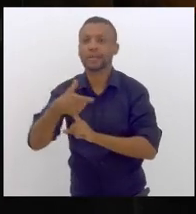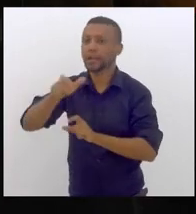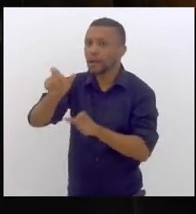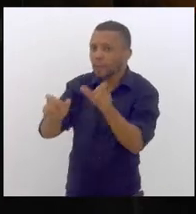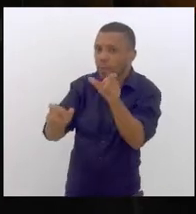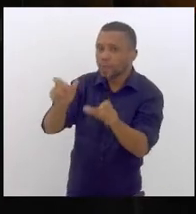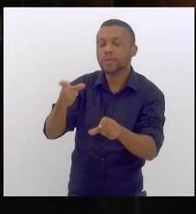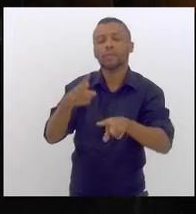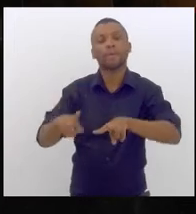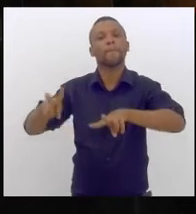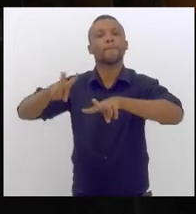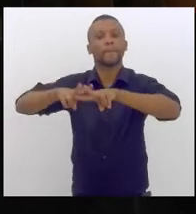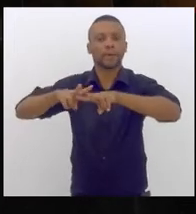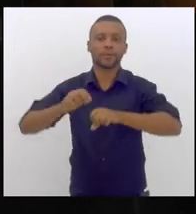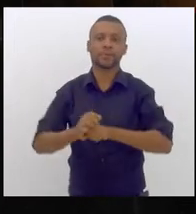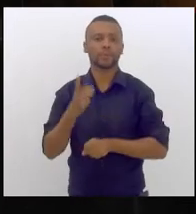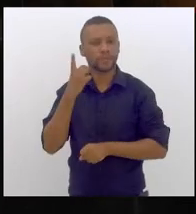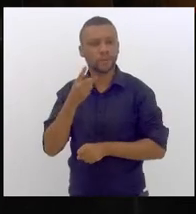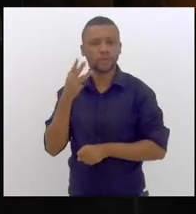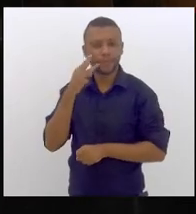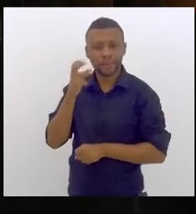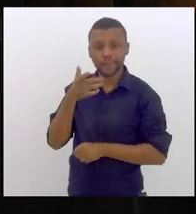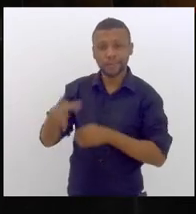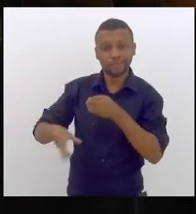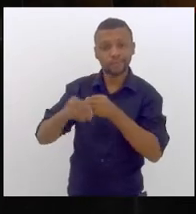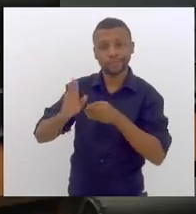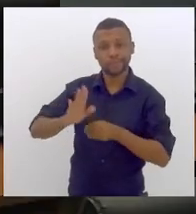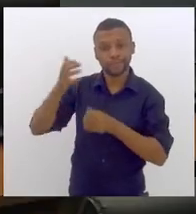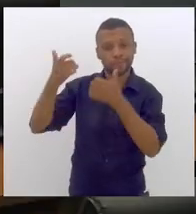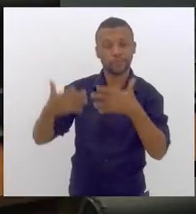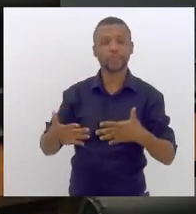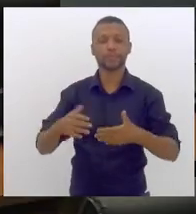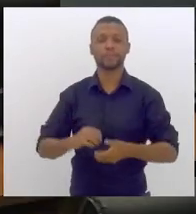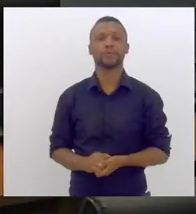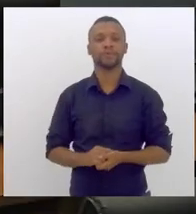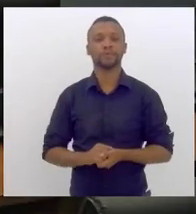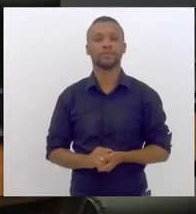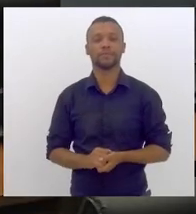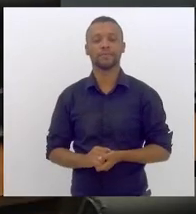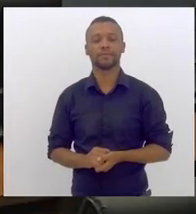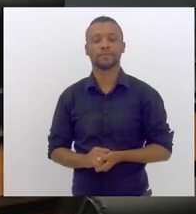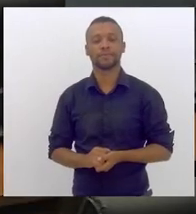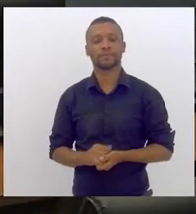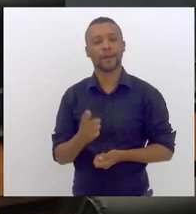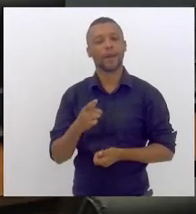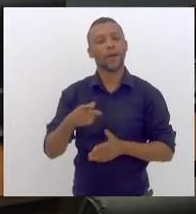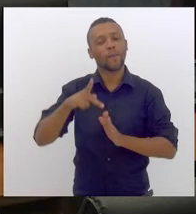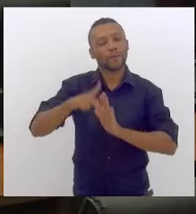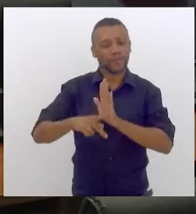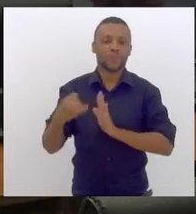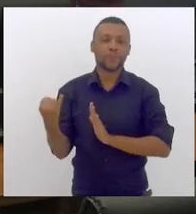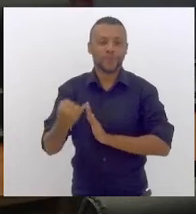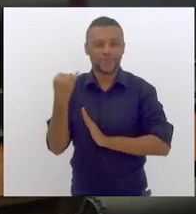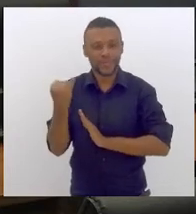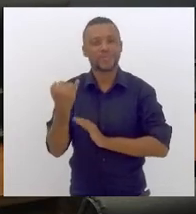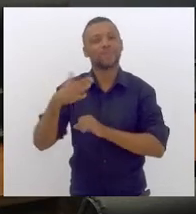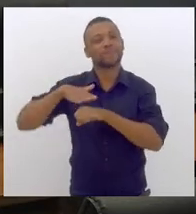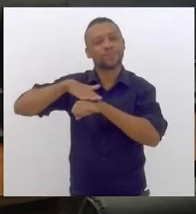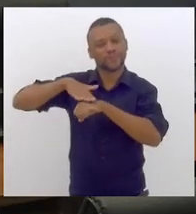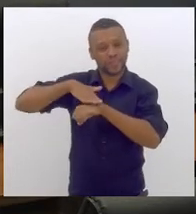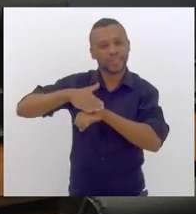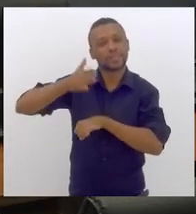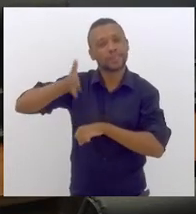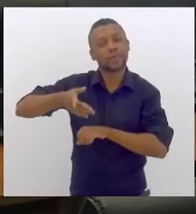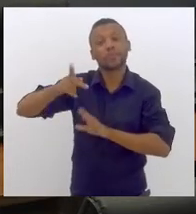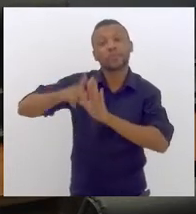estão apenadas. Deputado Valdec, gostaria de fazer uma parte. Muito brevemente, Renata, é um projeto importante. Nós já tínhamos conversado sobre esse projeto, que dialoga